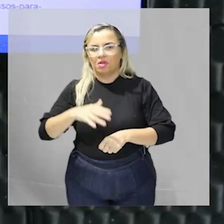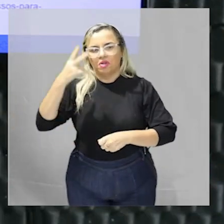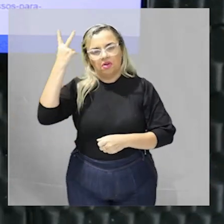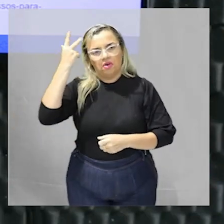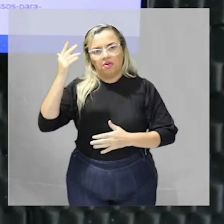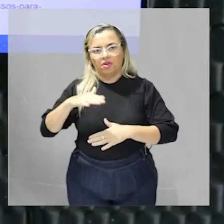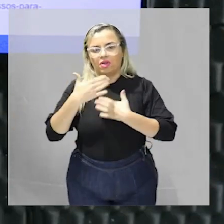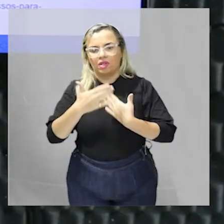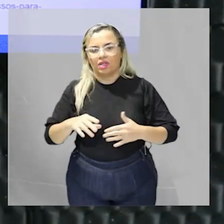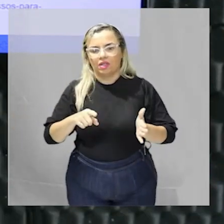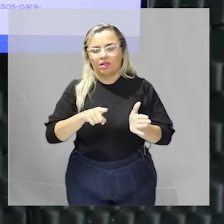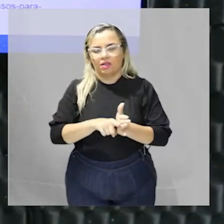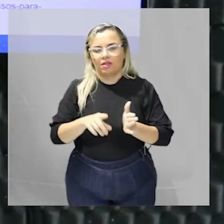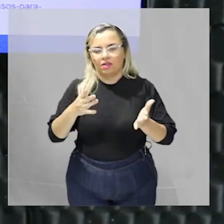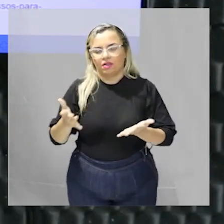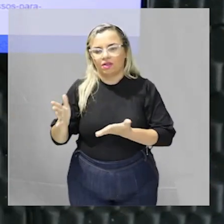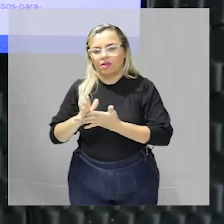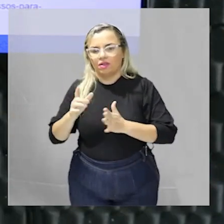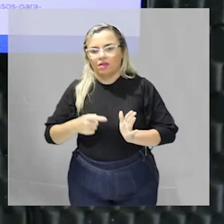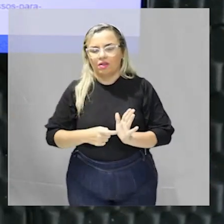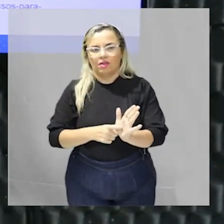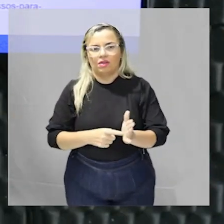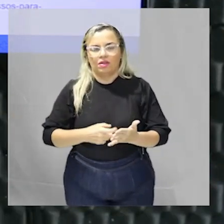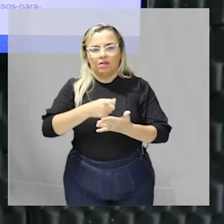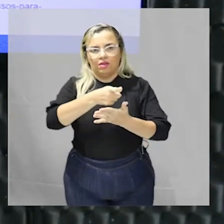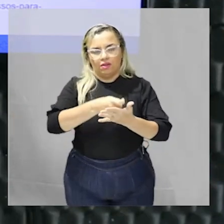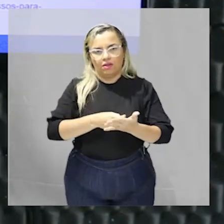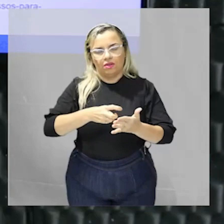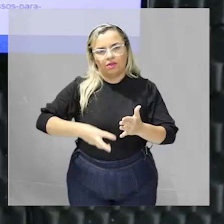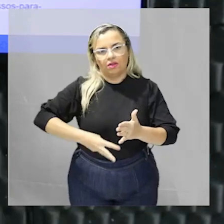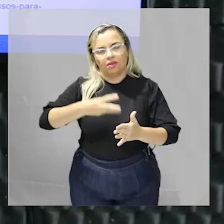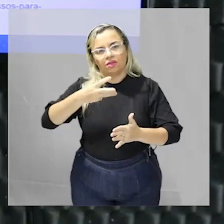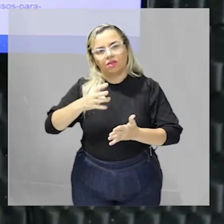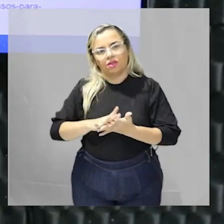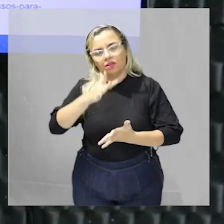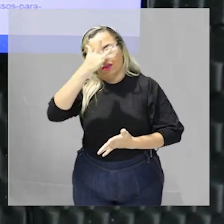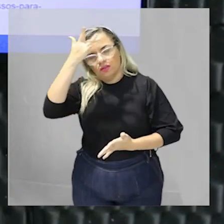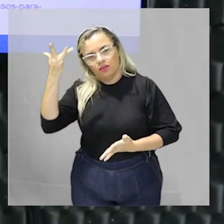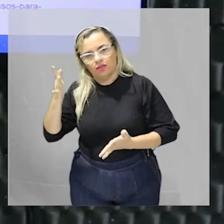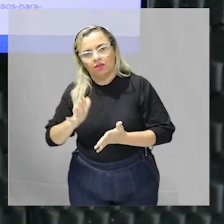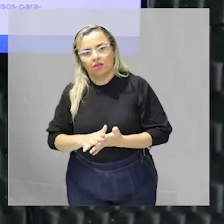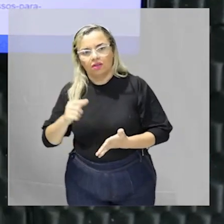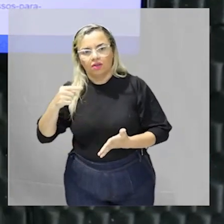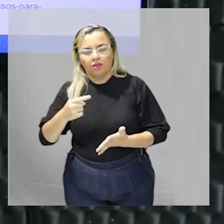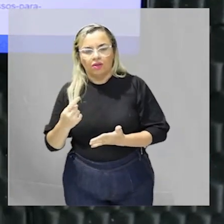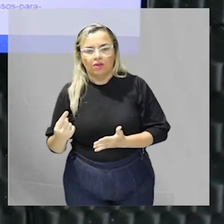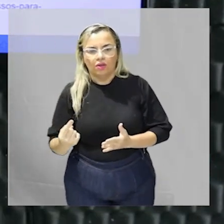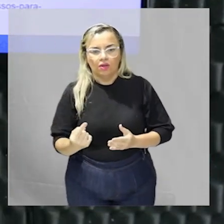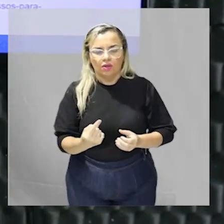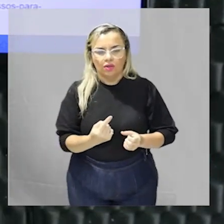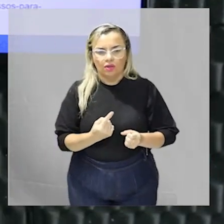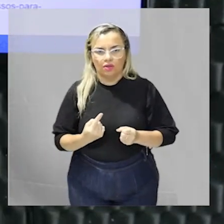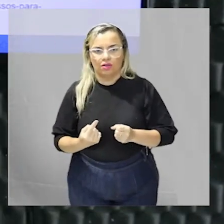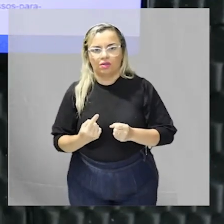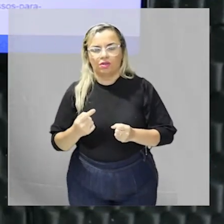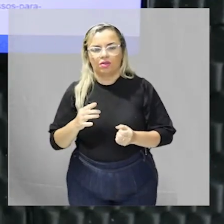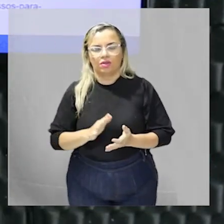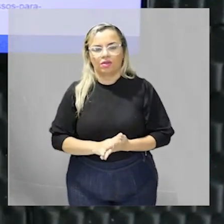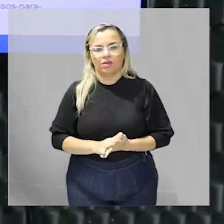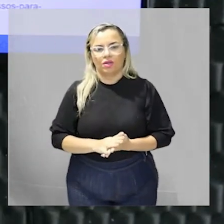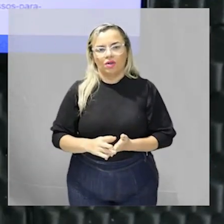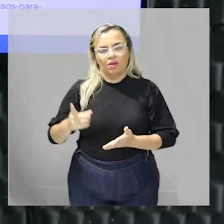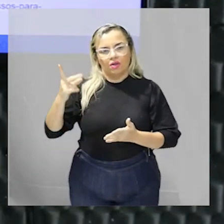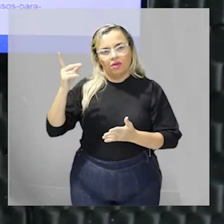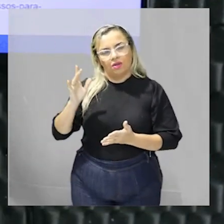comuns. Geralmente, eles aparecem nos textos na terceira pessoa do singular, do pretérito indefinido do